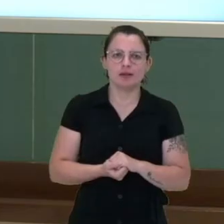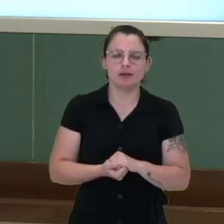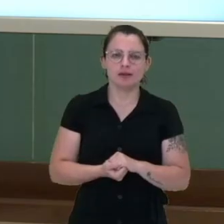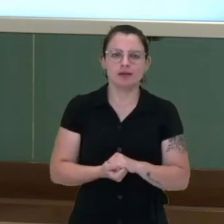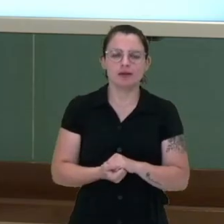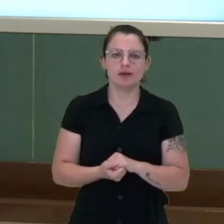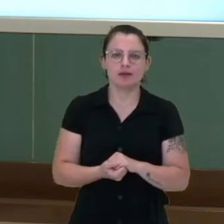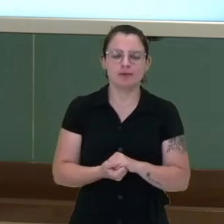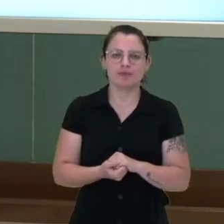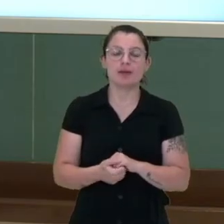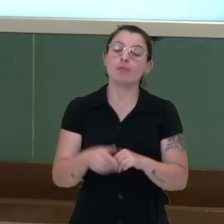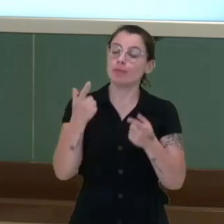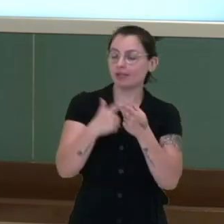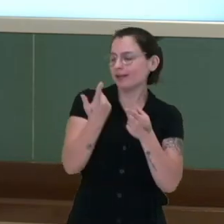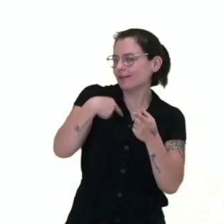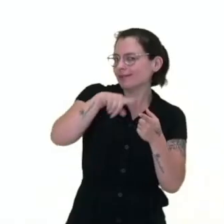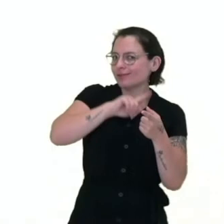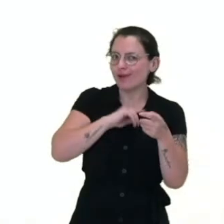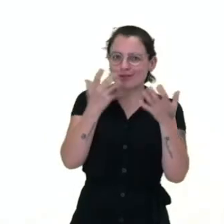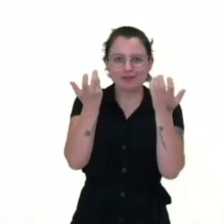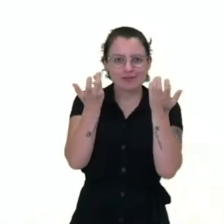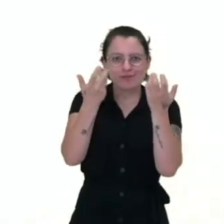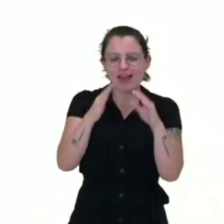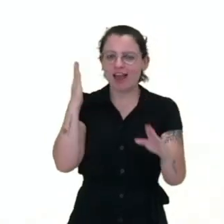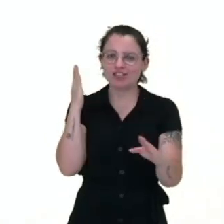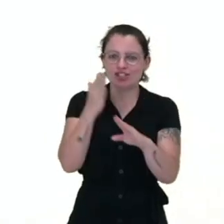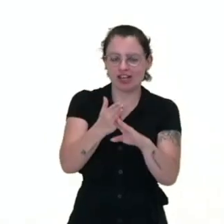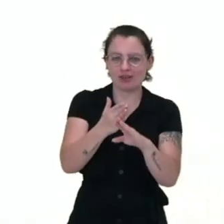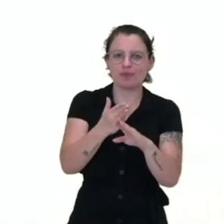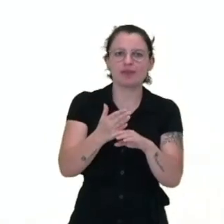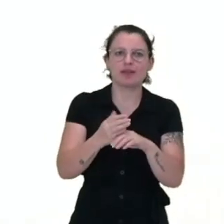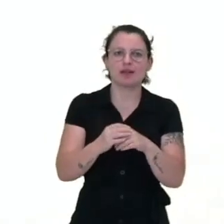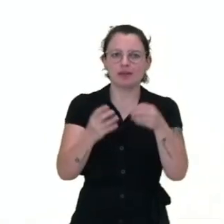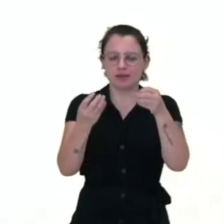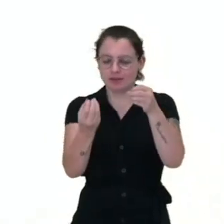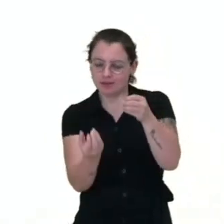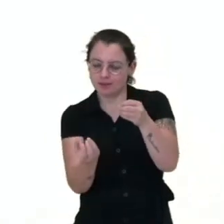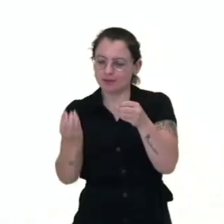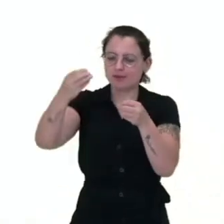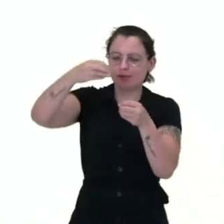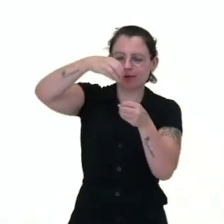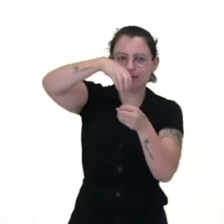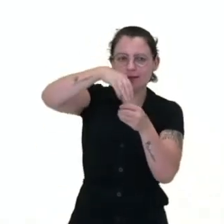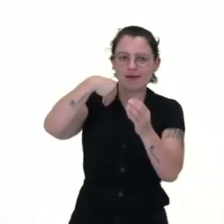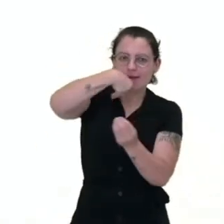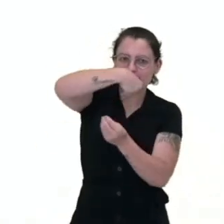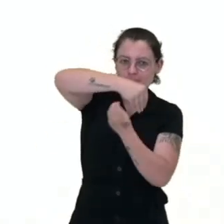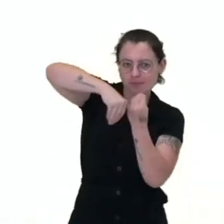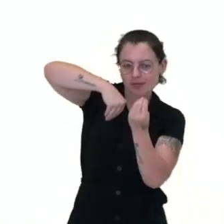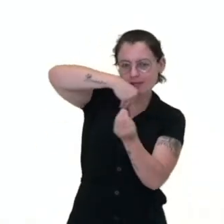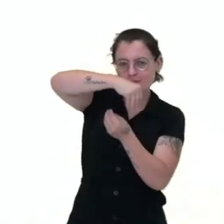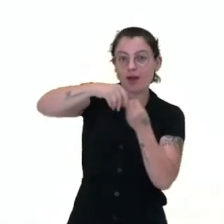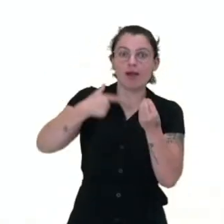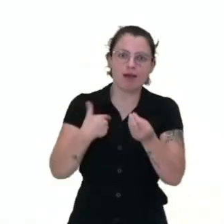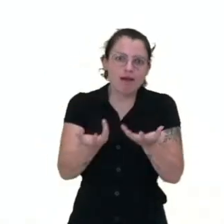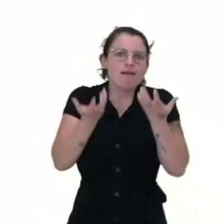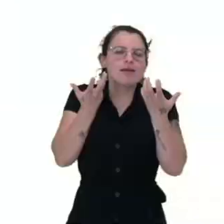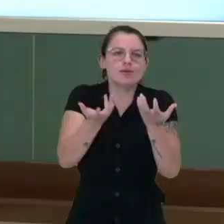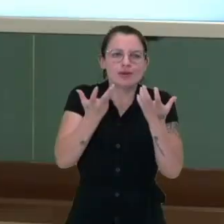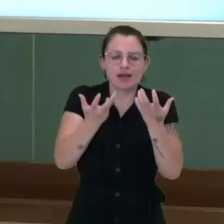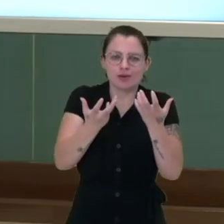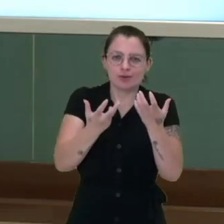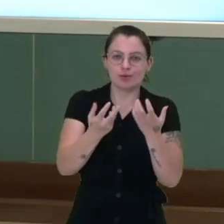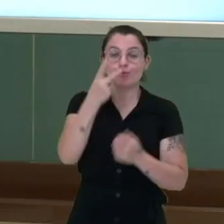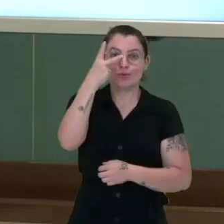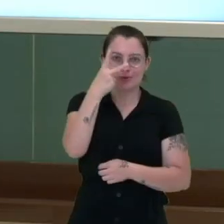e iniciar esse experimento. Por fim, erga a bexiga para que o bicarbonato se misture. Então eu quero que esses